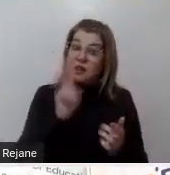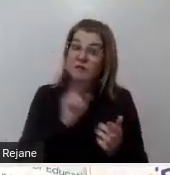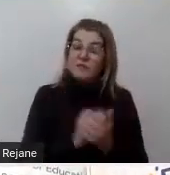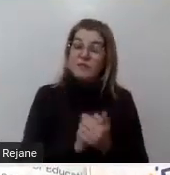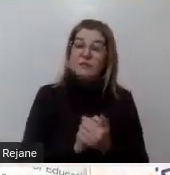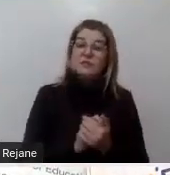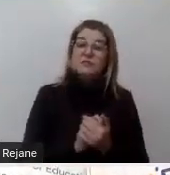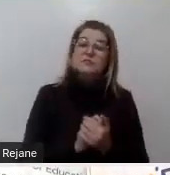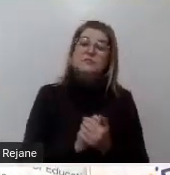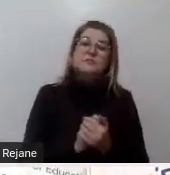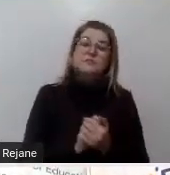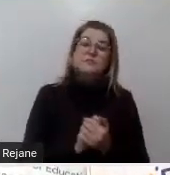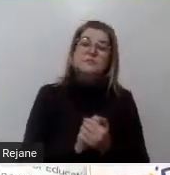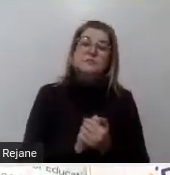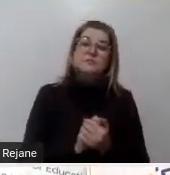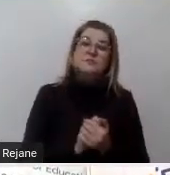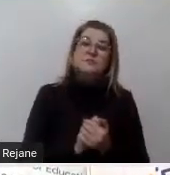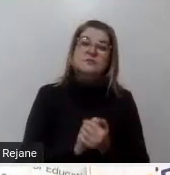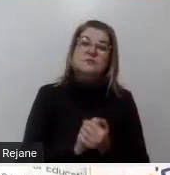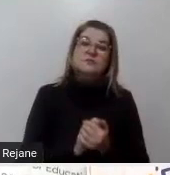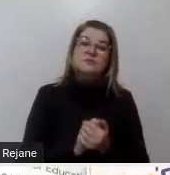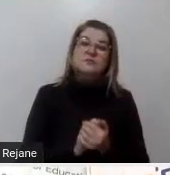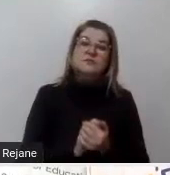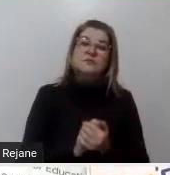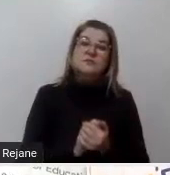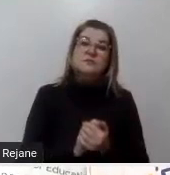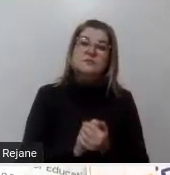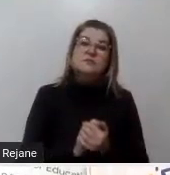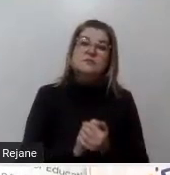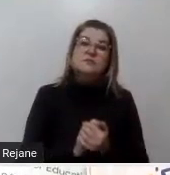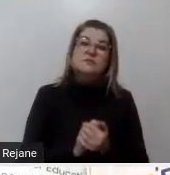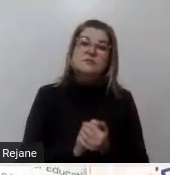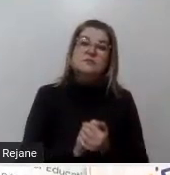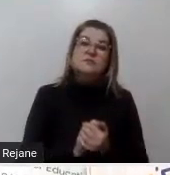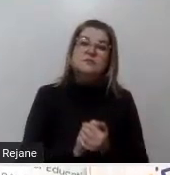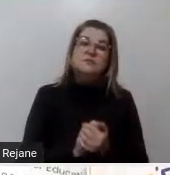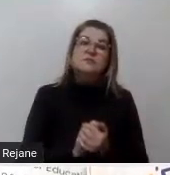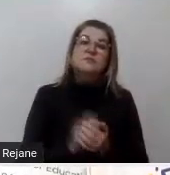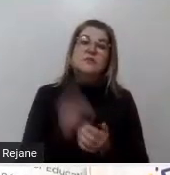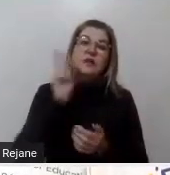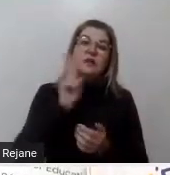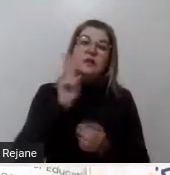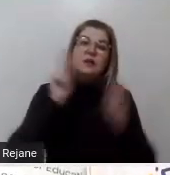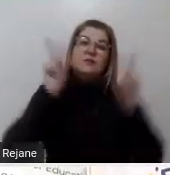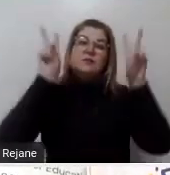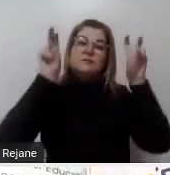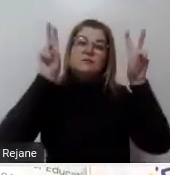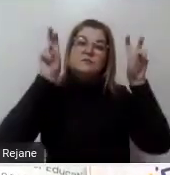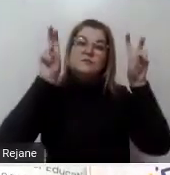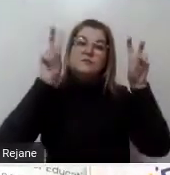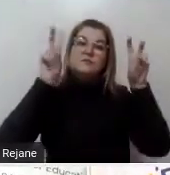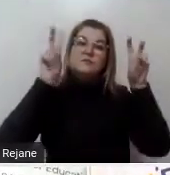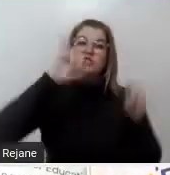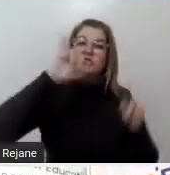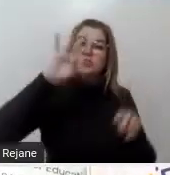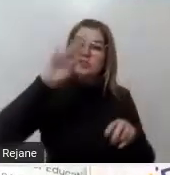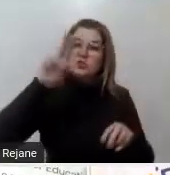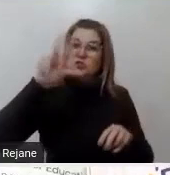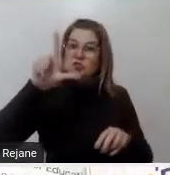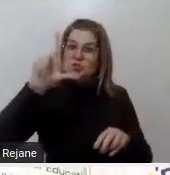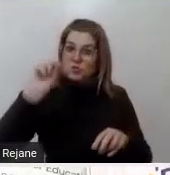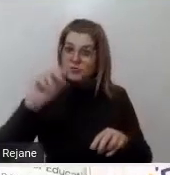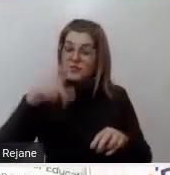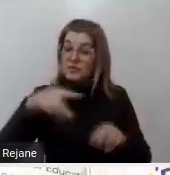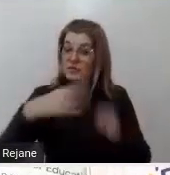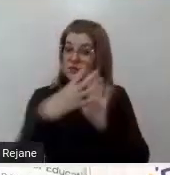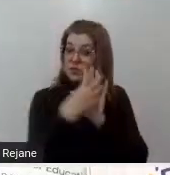de colocar um título. E aí, esse documento aí, ele é um documento modelo, então